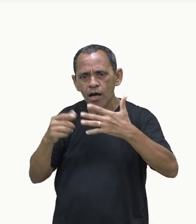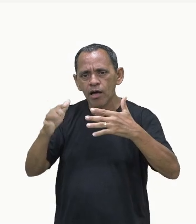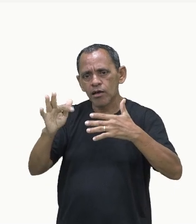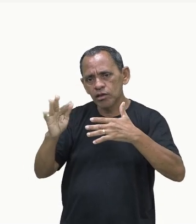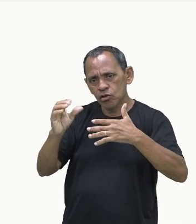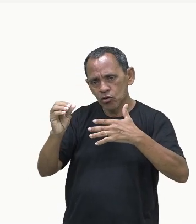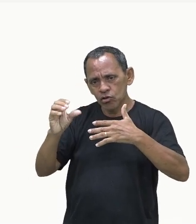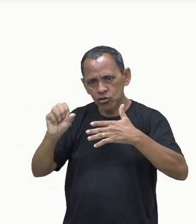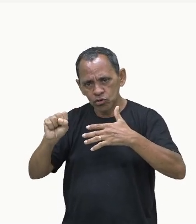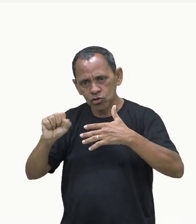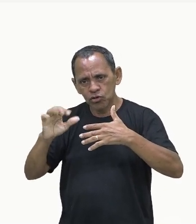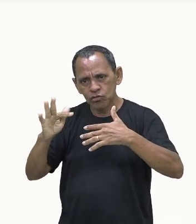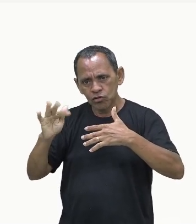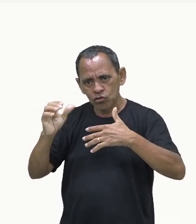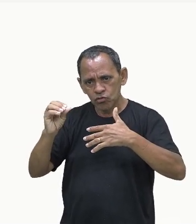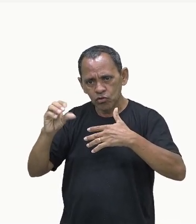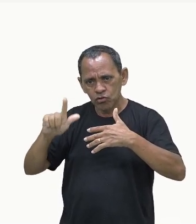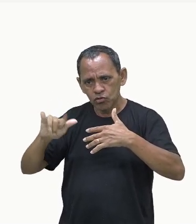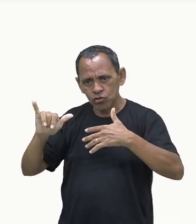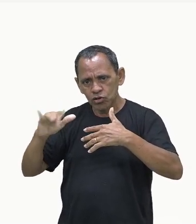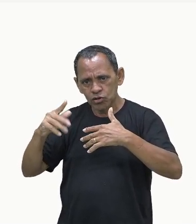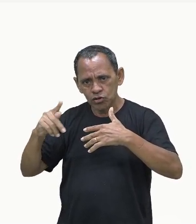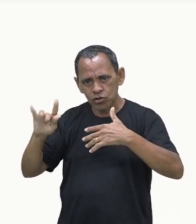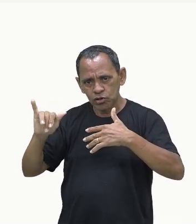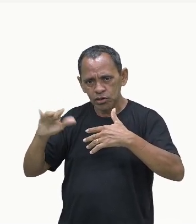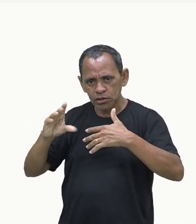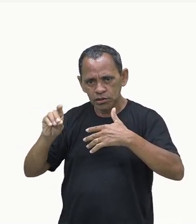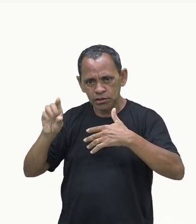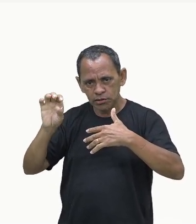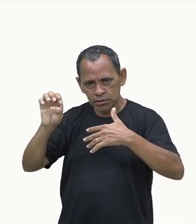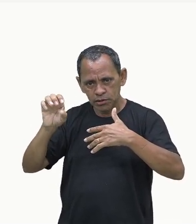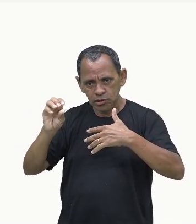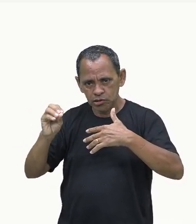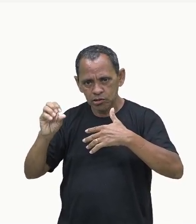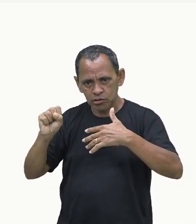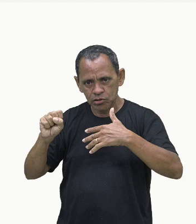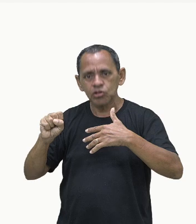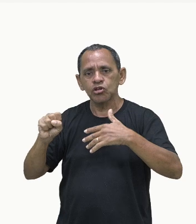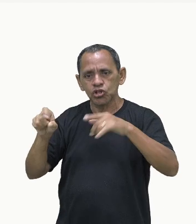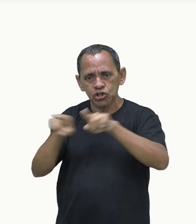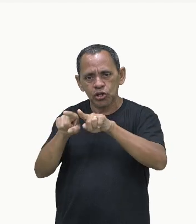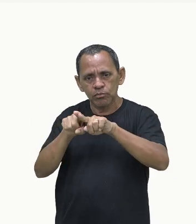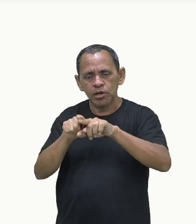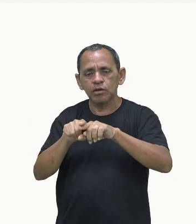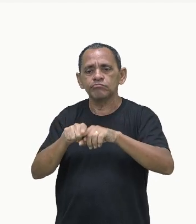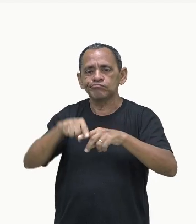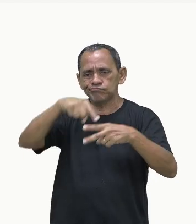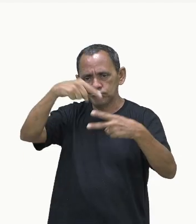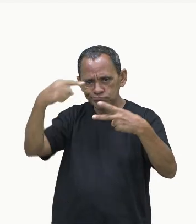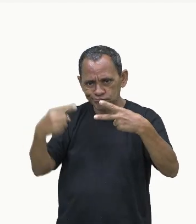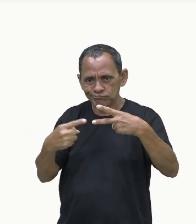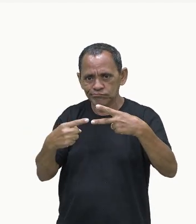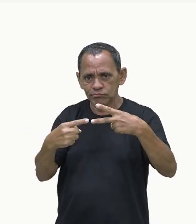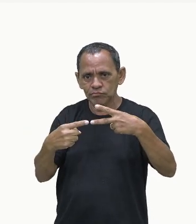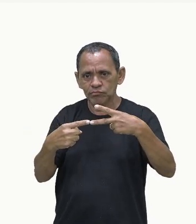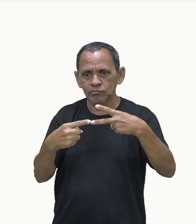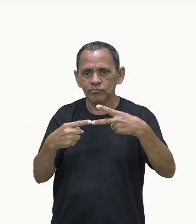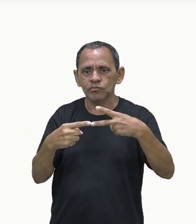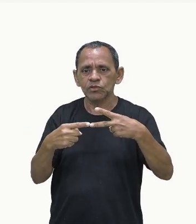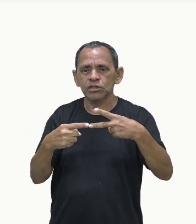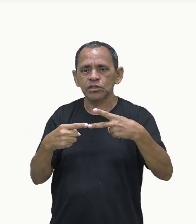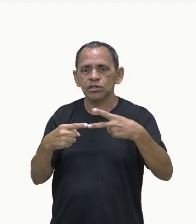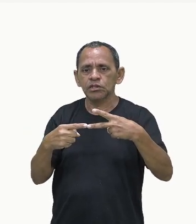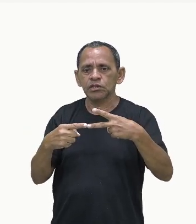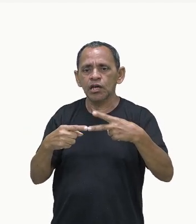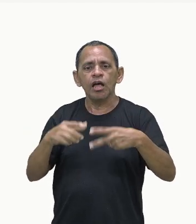estrutura dos lipídios e tem a estrutura dos fósforos, né, dos fosfatos, que